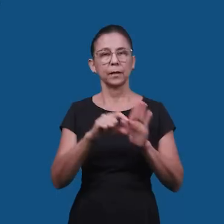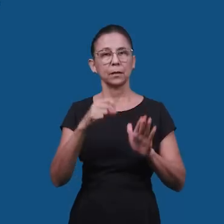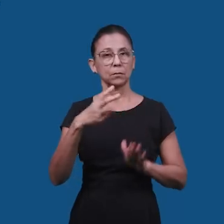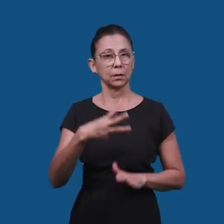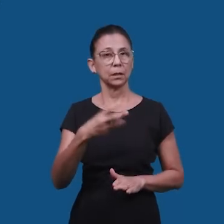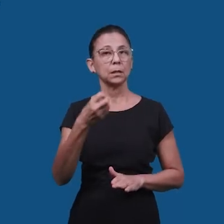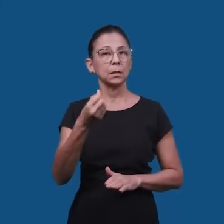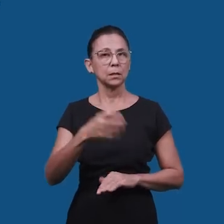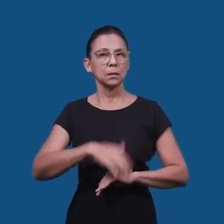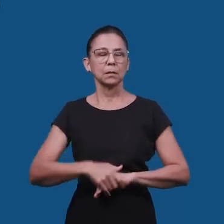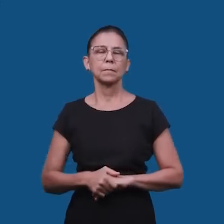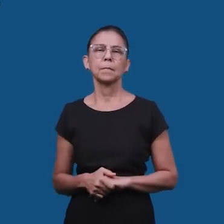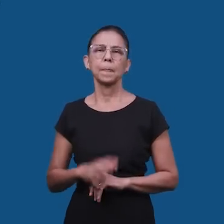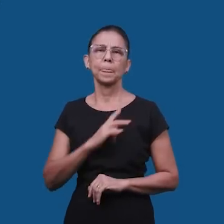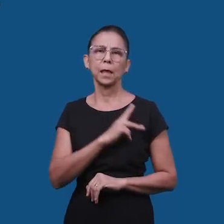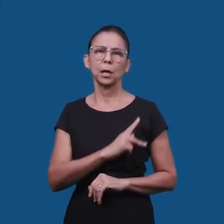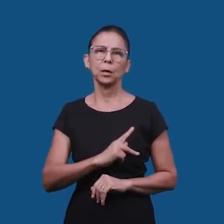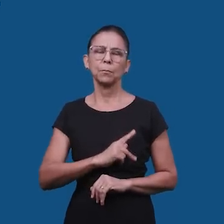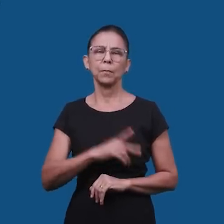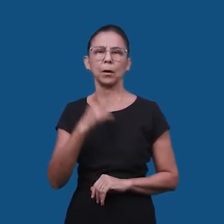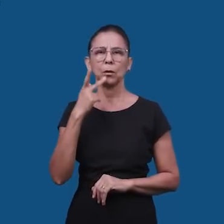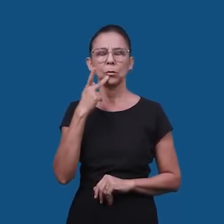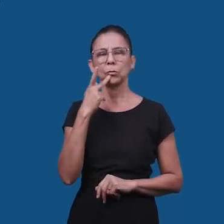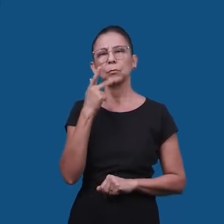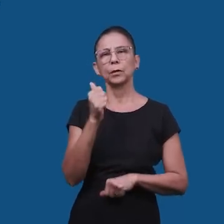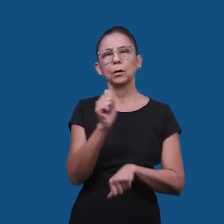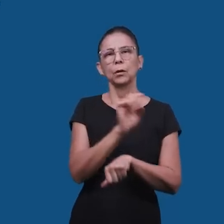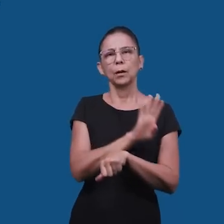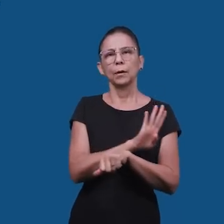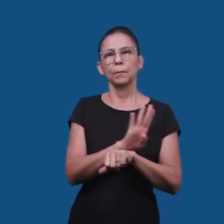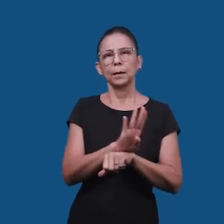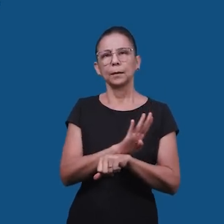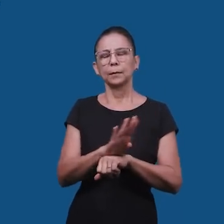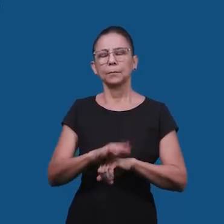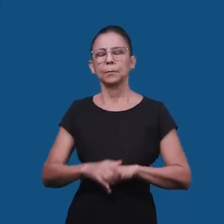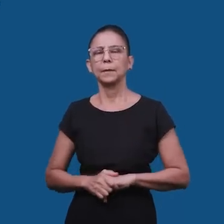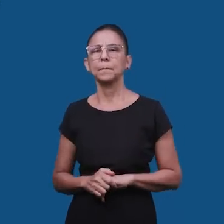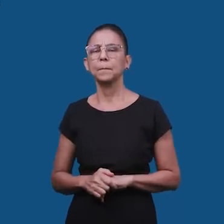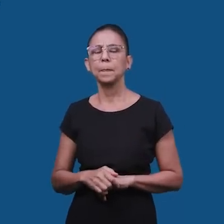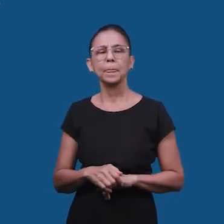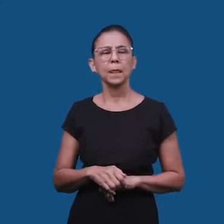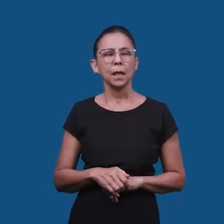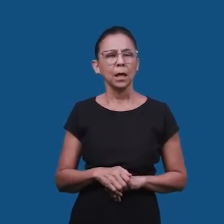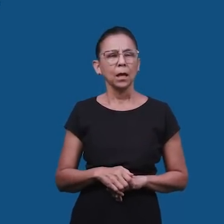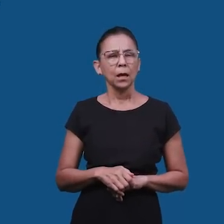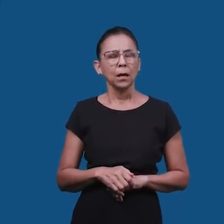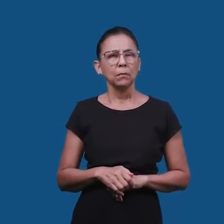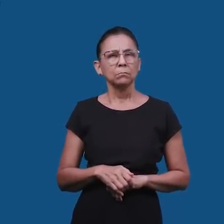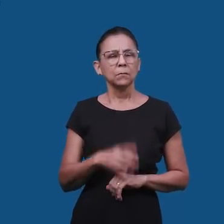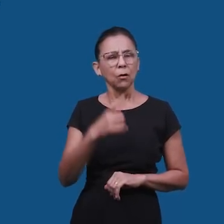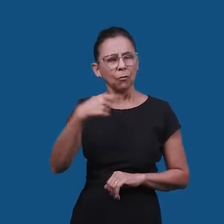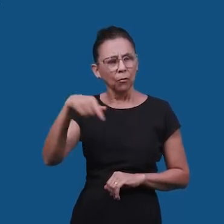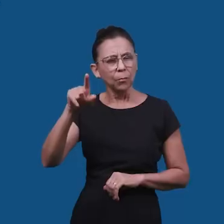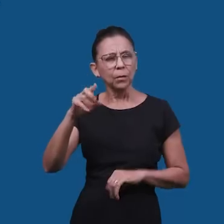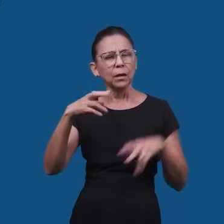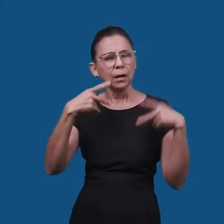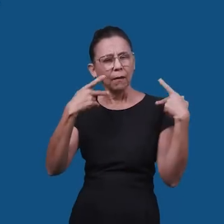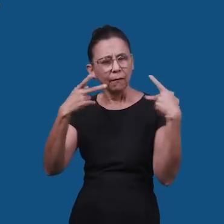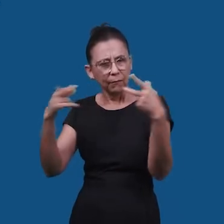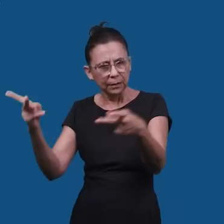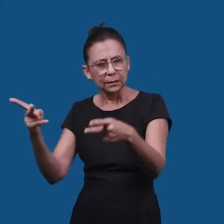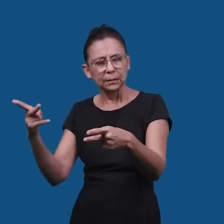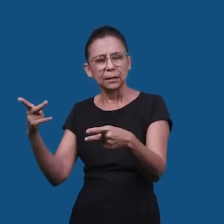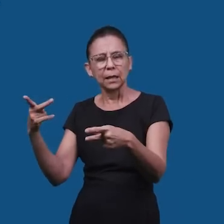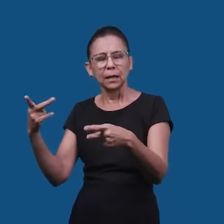36. Alguns dias depois, disse Paulo a Barnabé: tornemos a visitar nossos irmãos por todas as cidades em que já